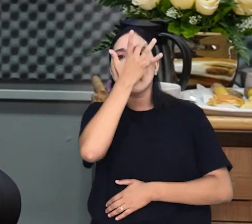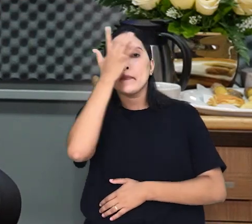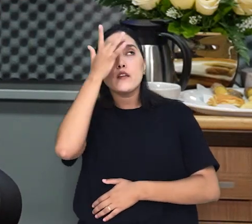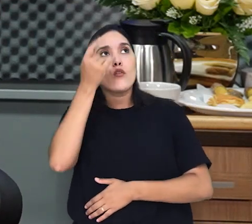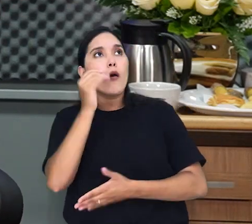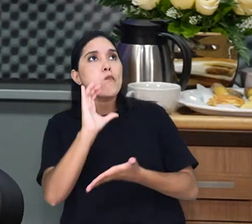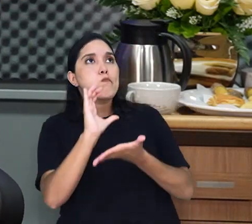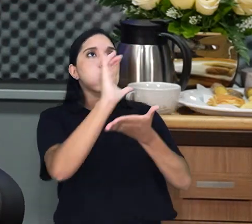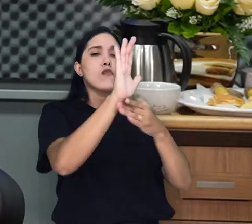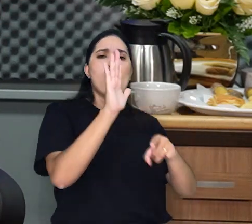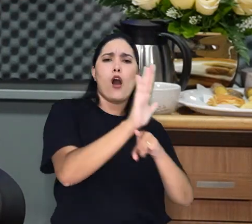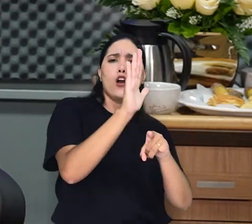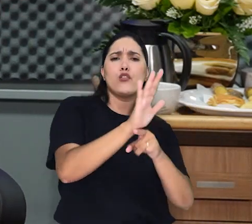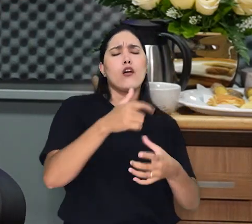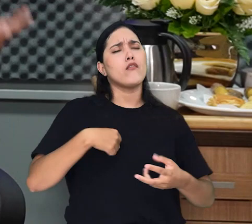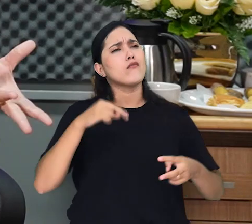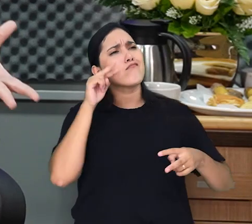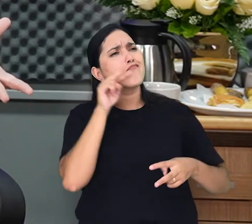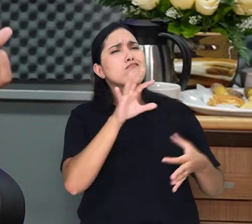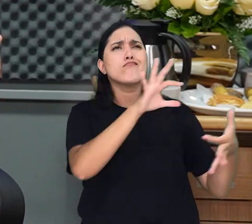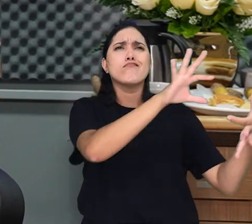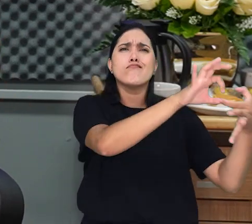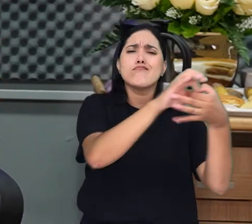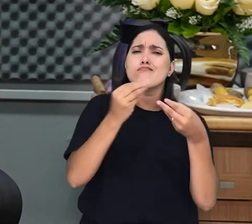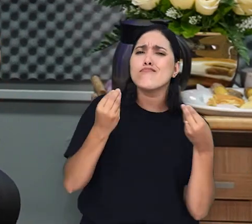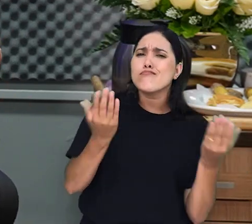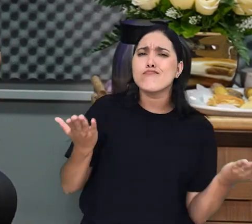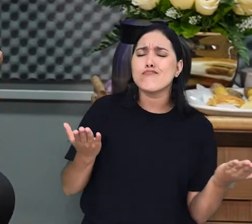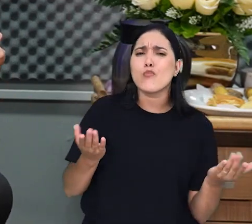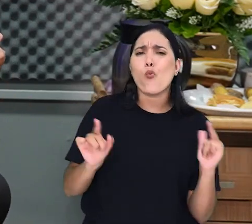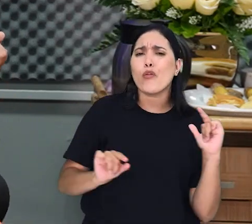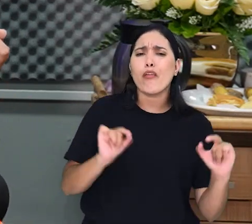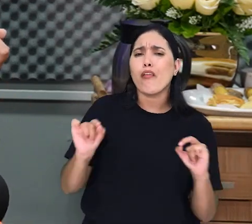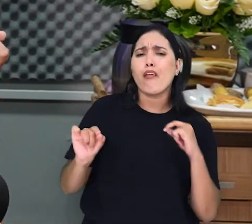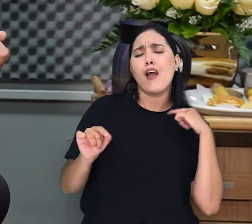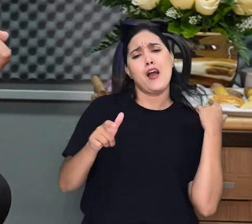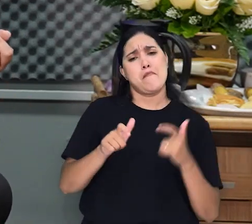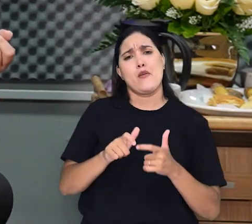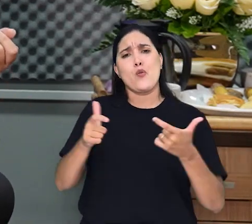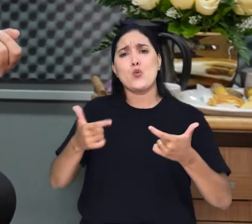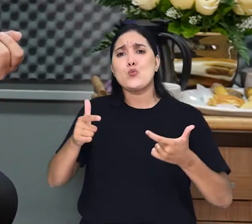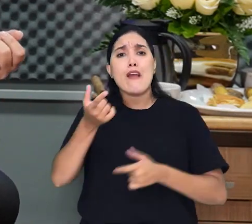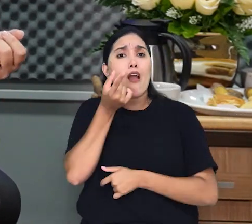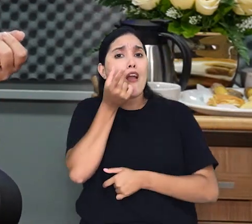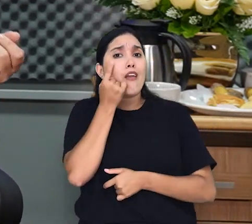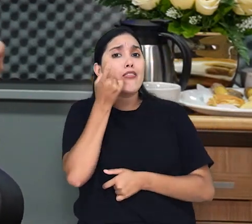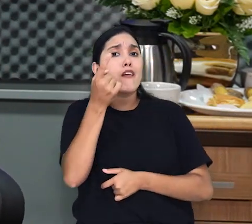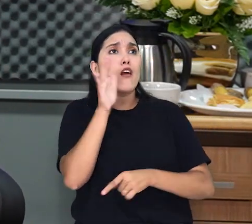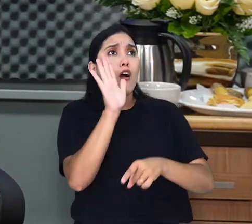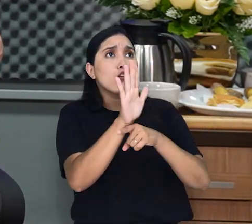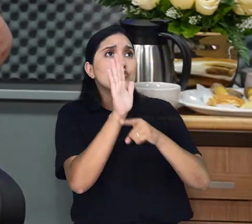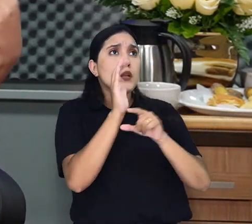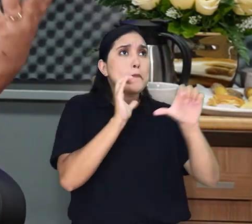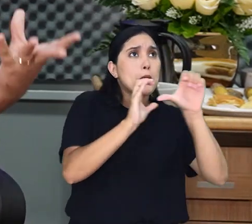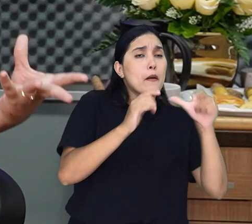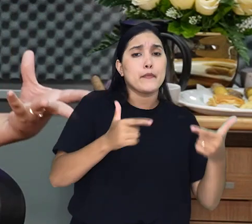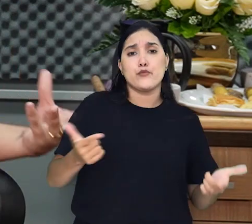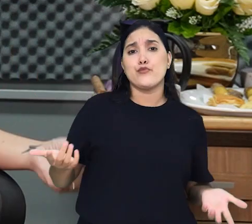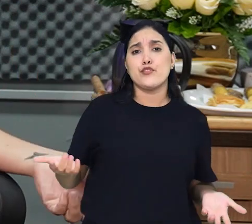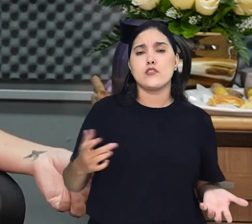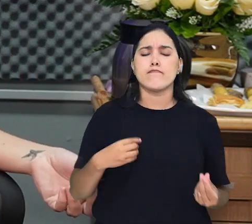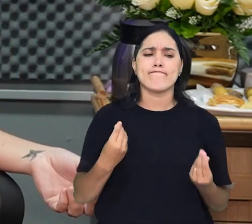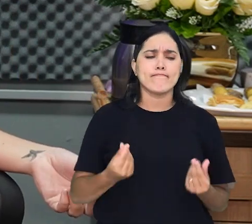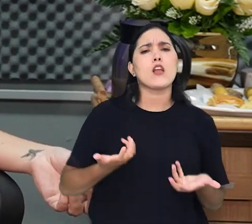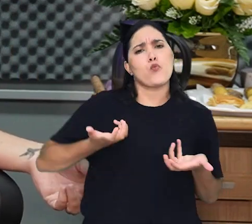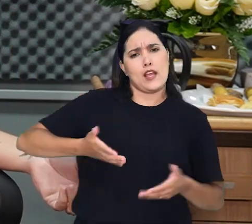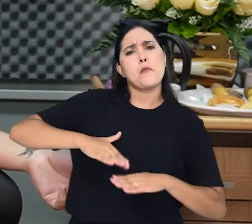de um relacionamento, né, a dificuldade do rapaz lá no filme, porque ele era um atleta e poucos queriam patrocinar